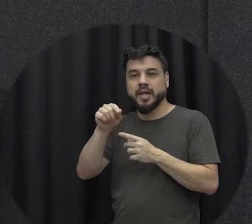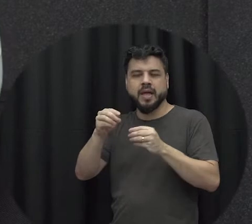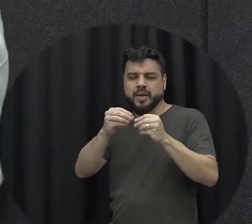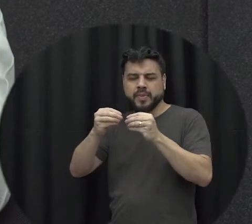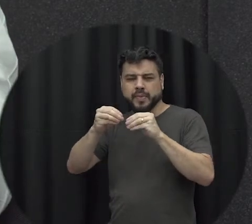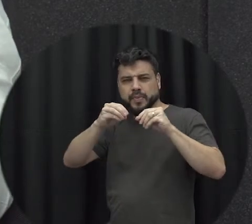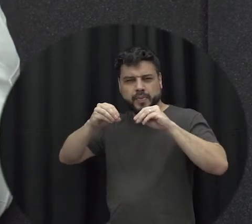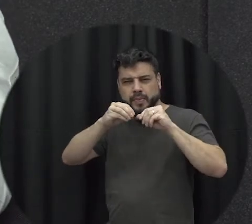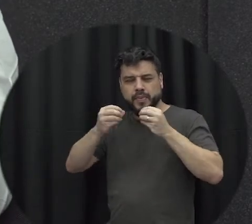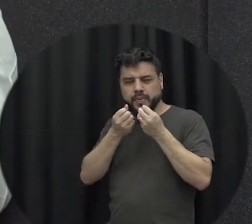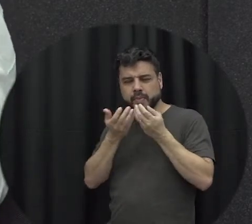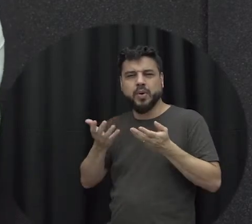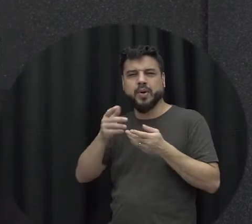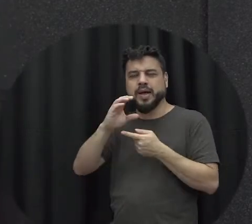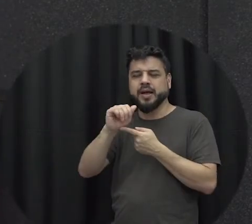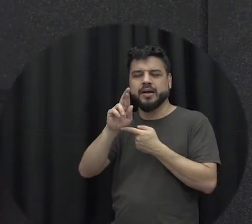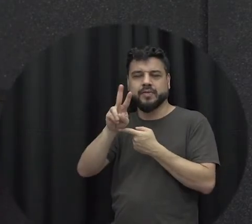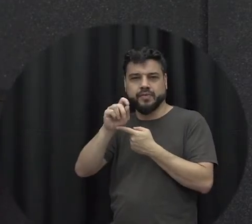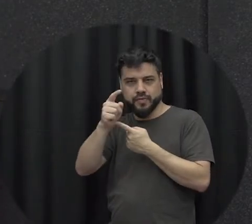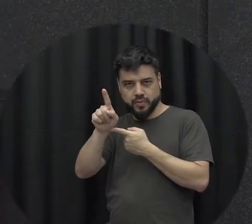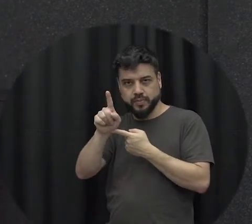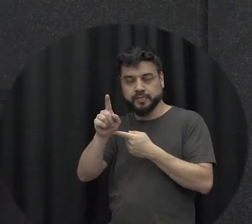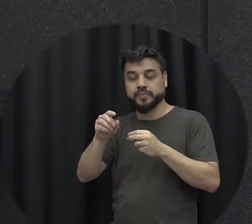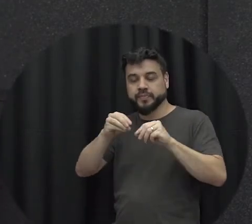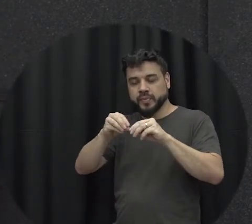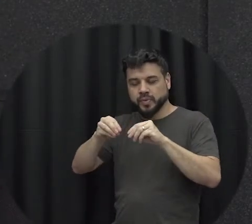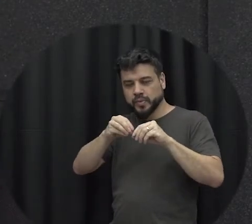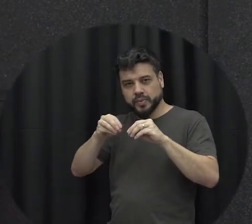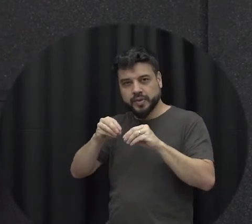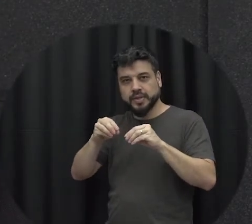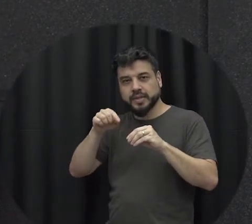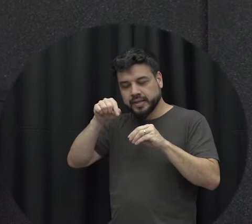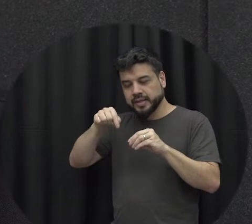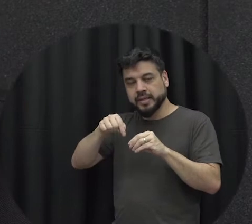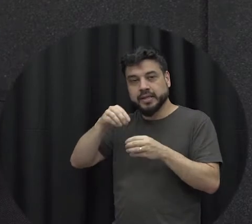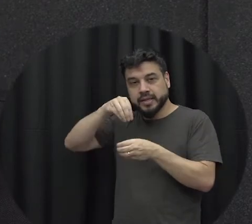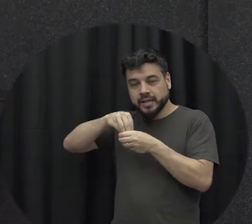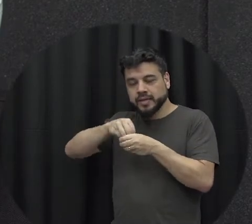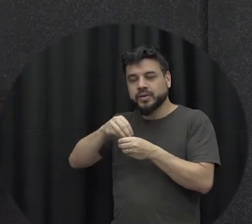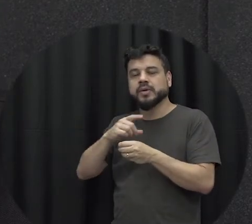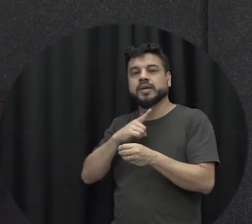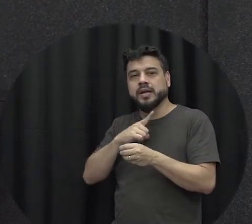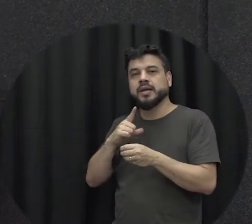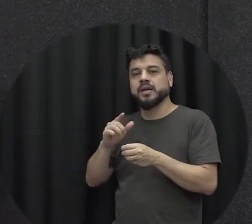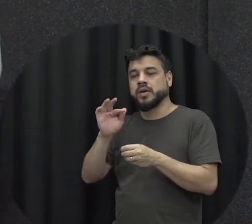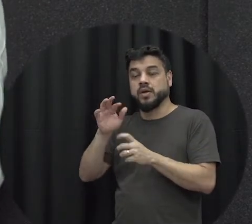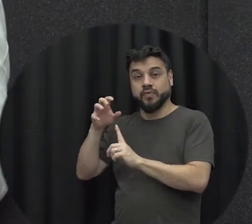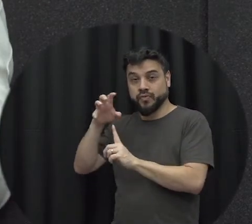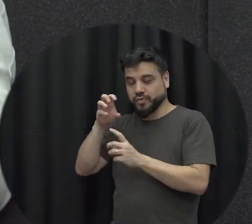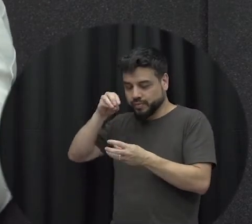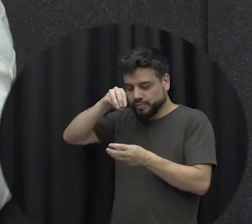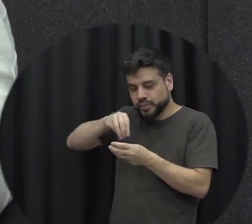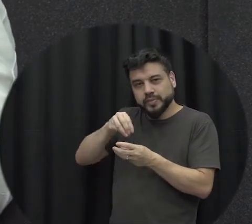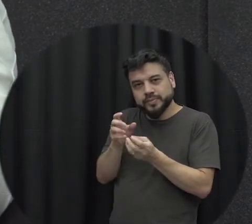é um pó de carvão. E dentro dele tem um monte de poros, né, tem vários porozinhos, e o fungo se encaixa ali.